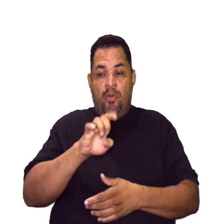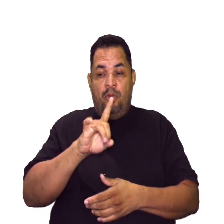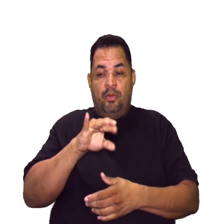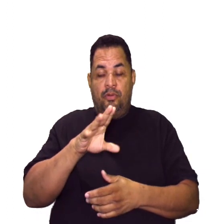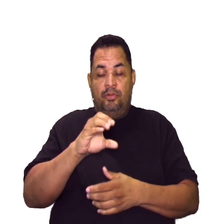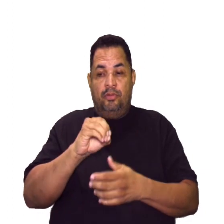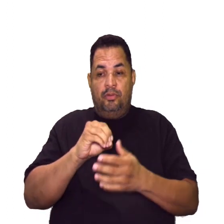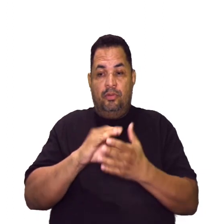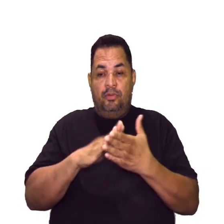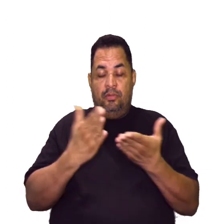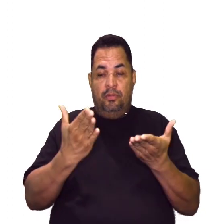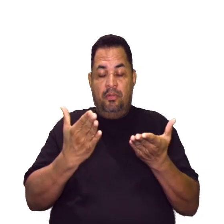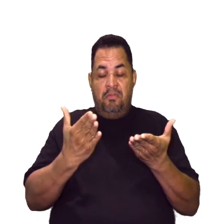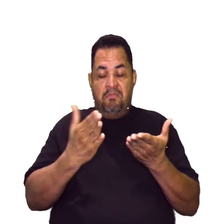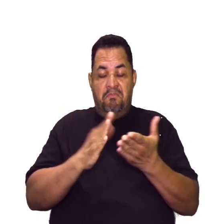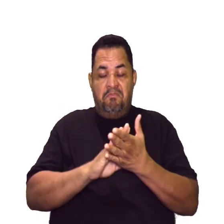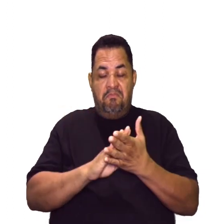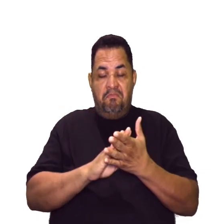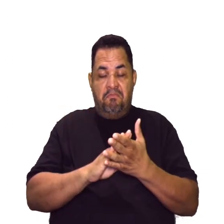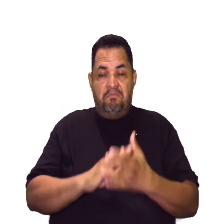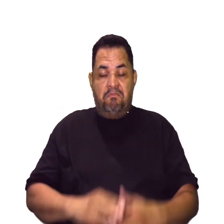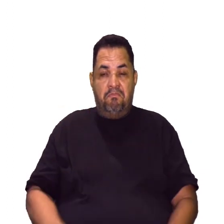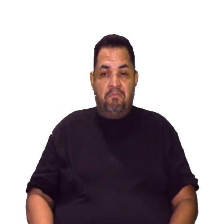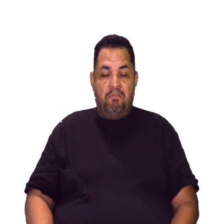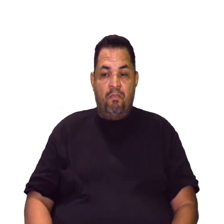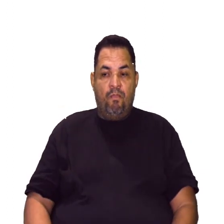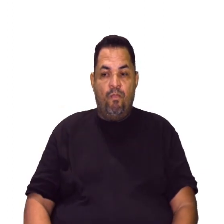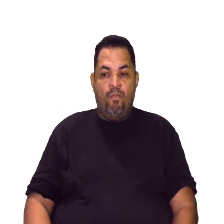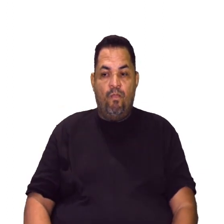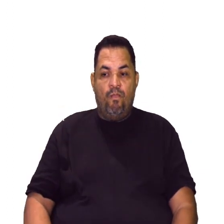carbono. Vamos lá, então?